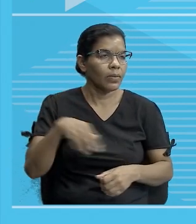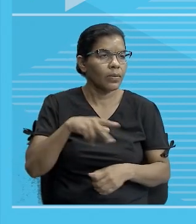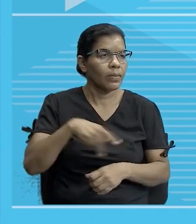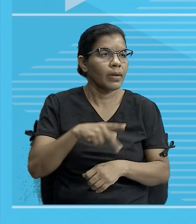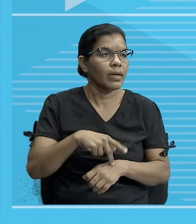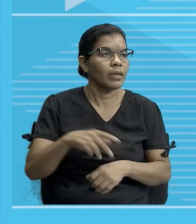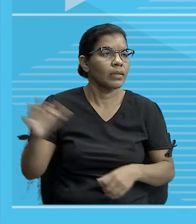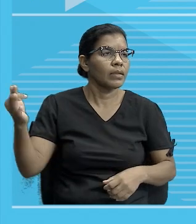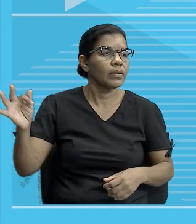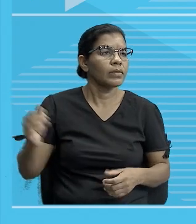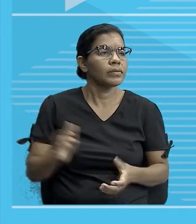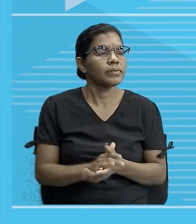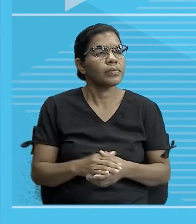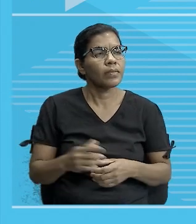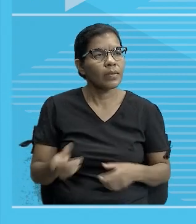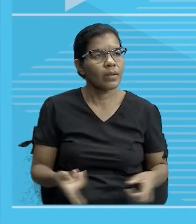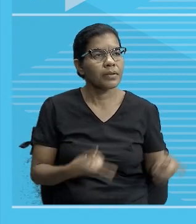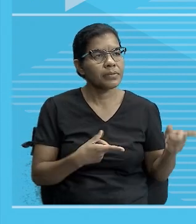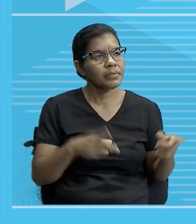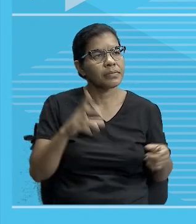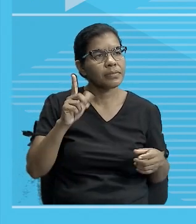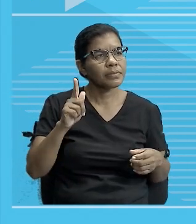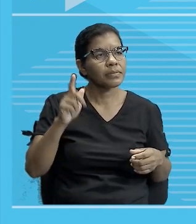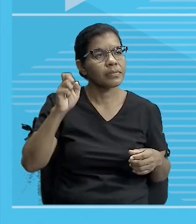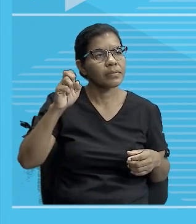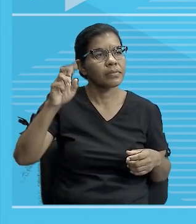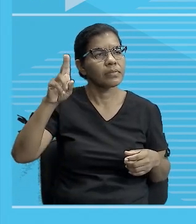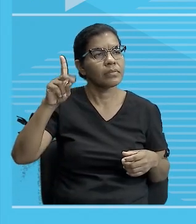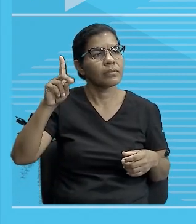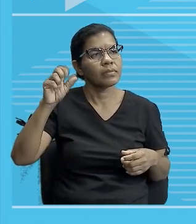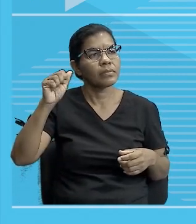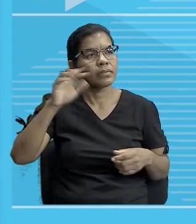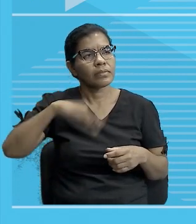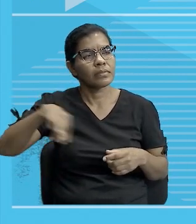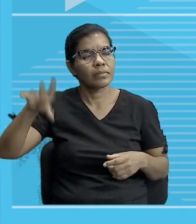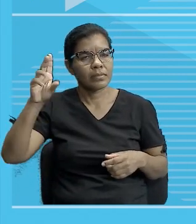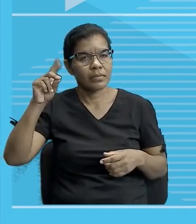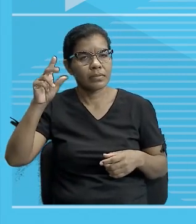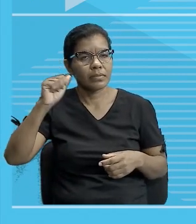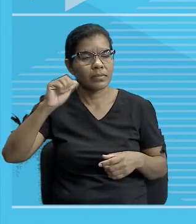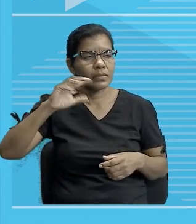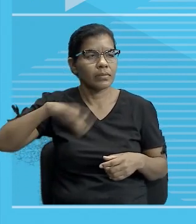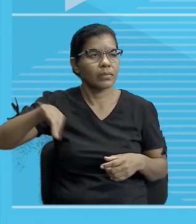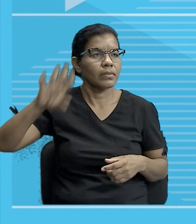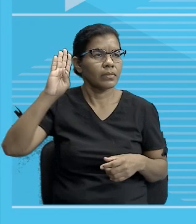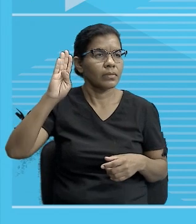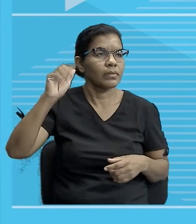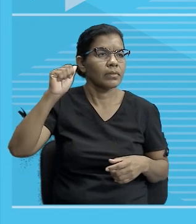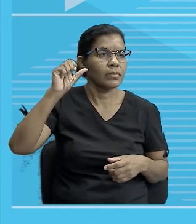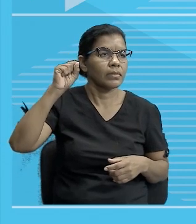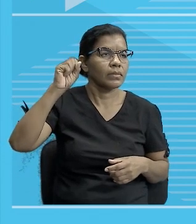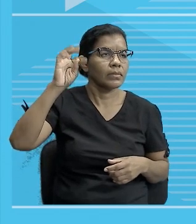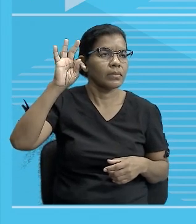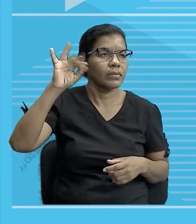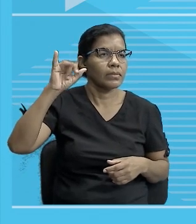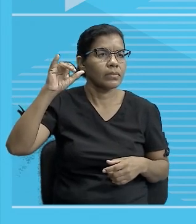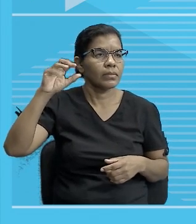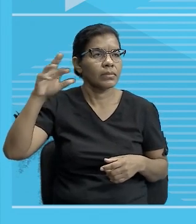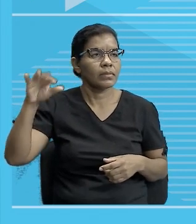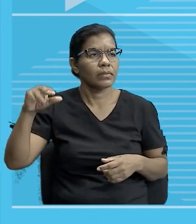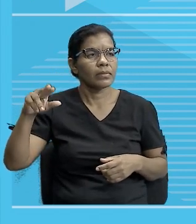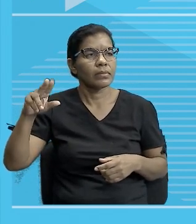Bastilha. A importância dela, galerinha, não é libertar os presos